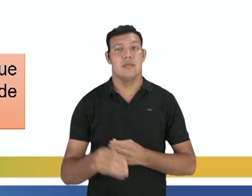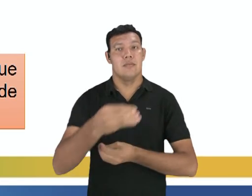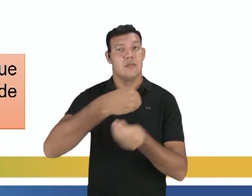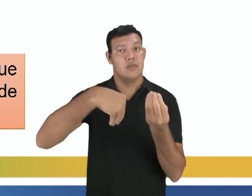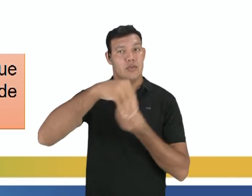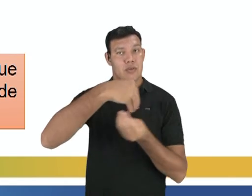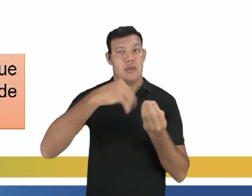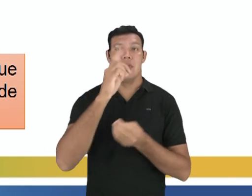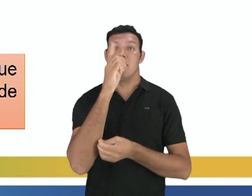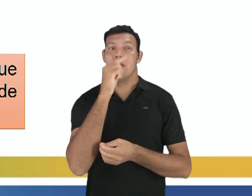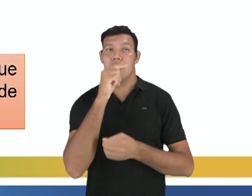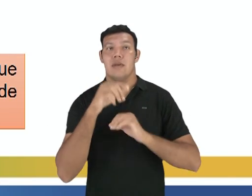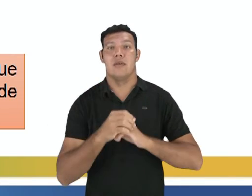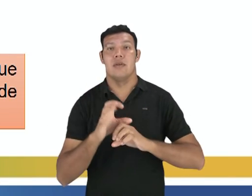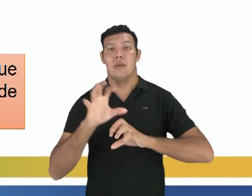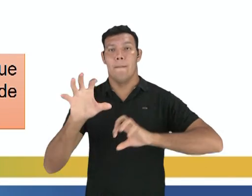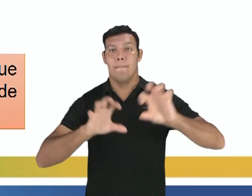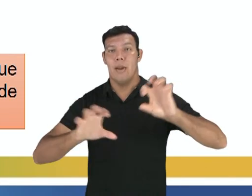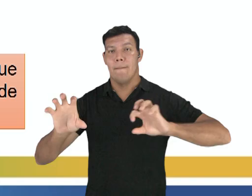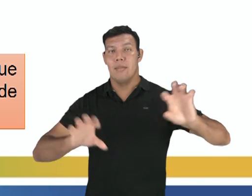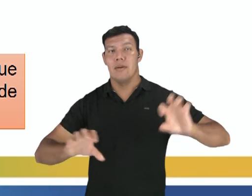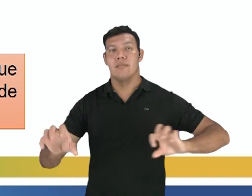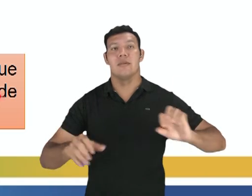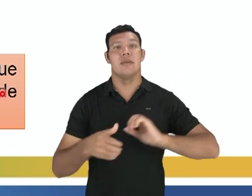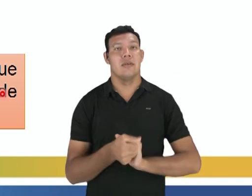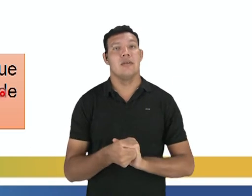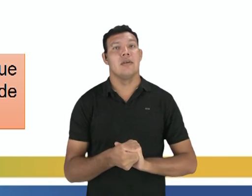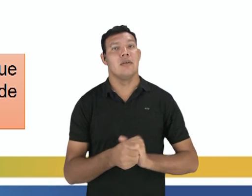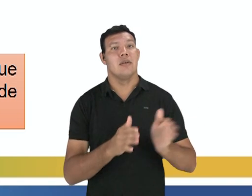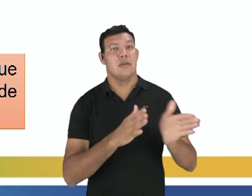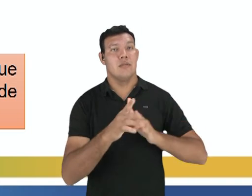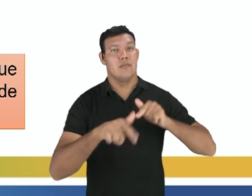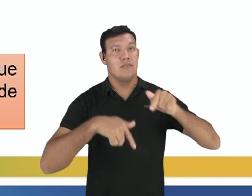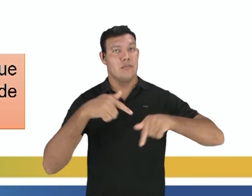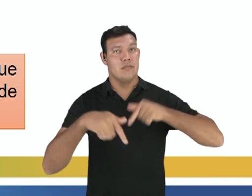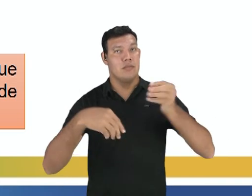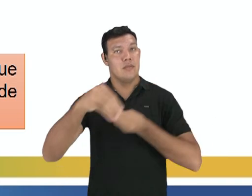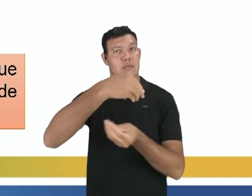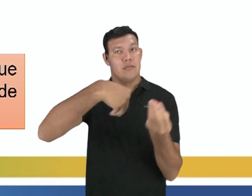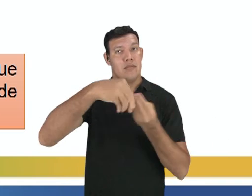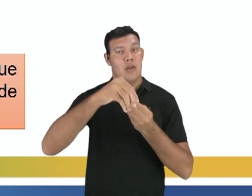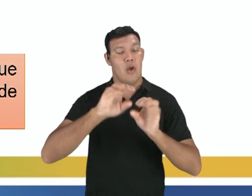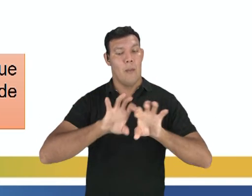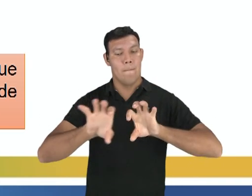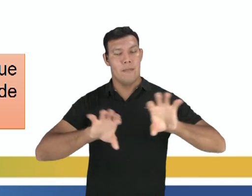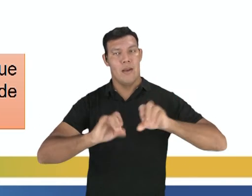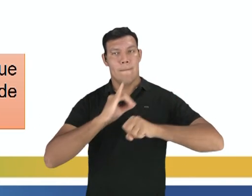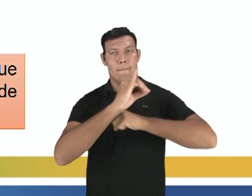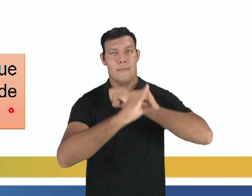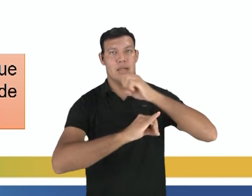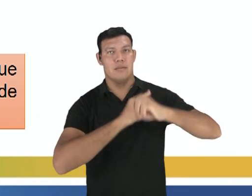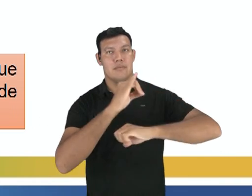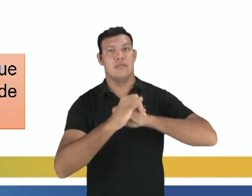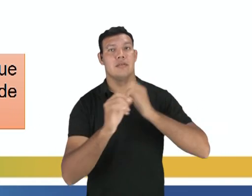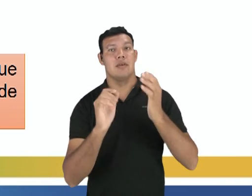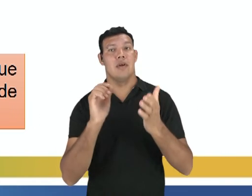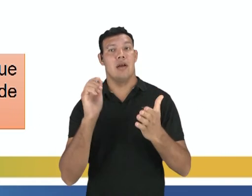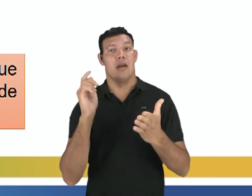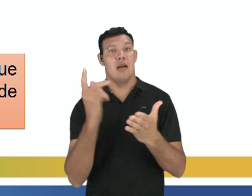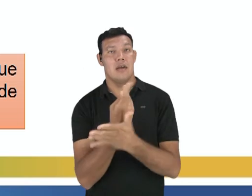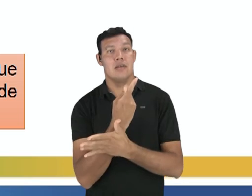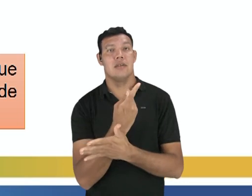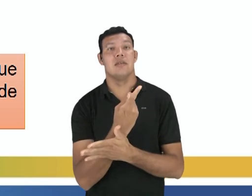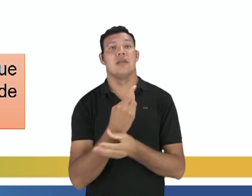com a água. E a dissociação trata-se de um processo químico que envolve a separação de íons que ocorre a partir